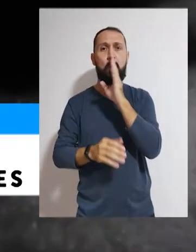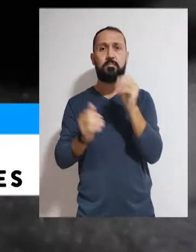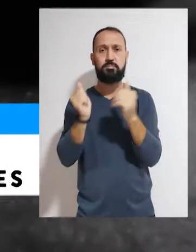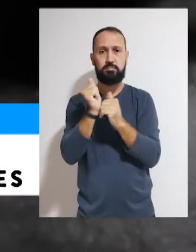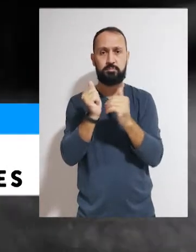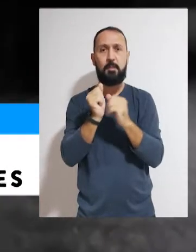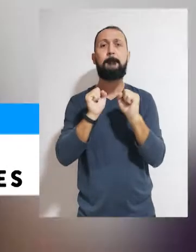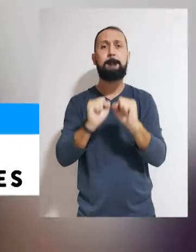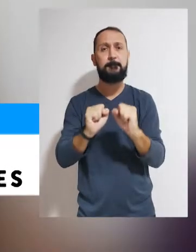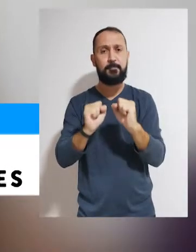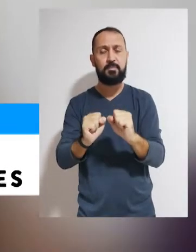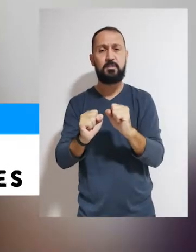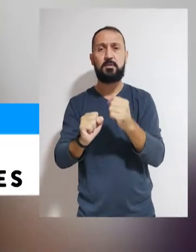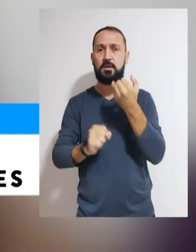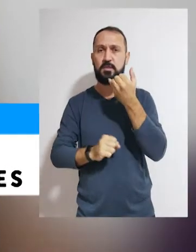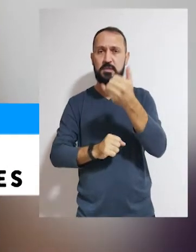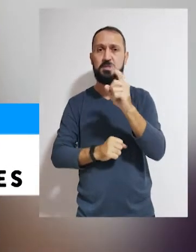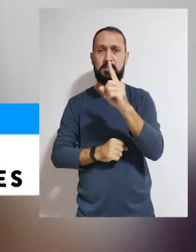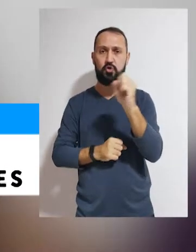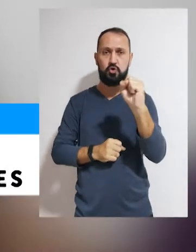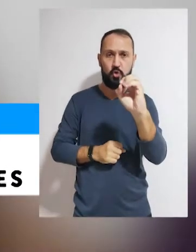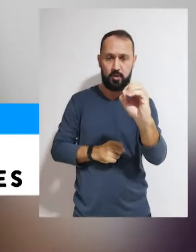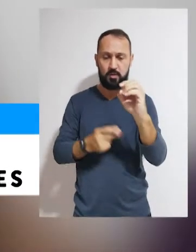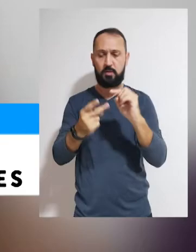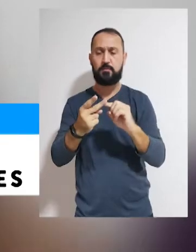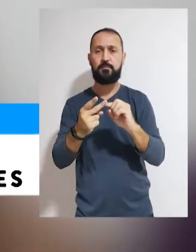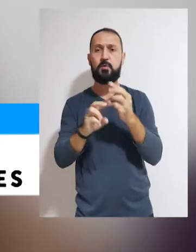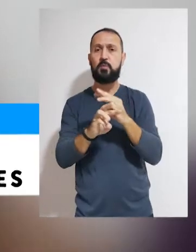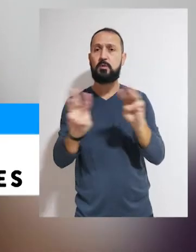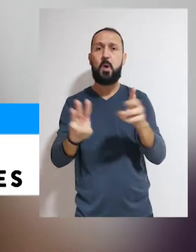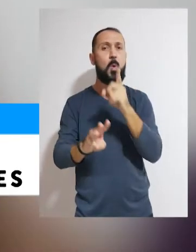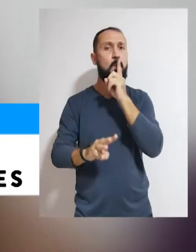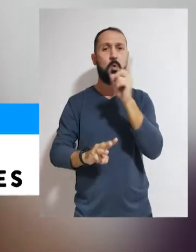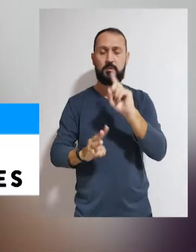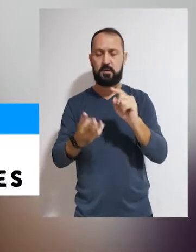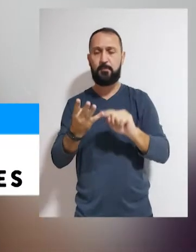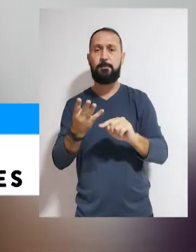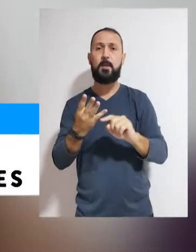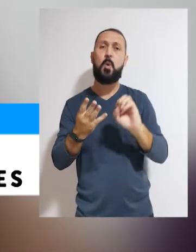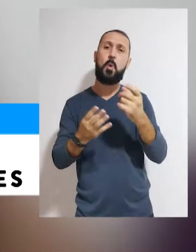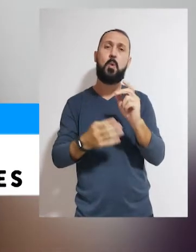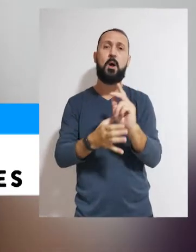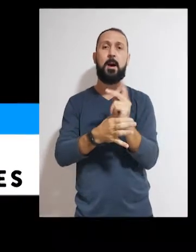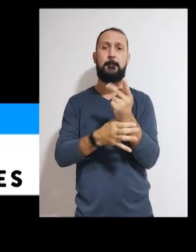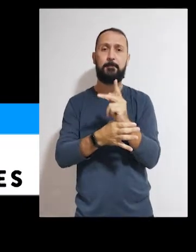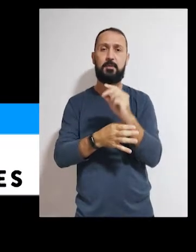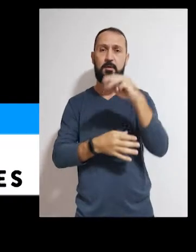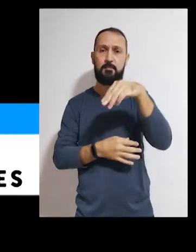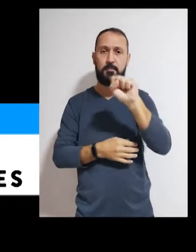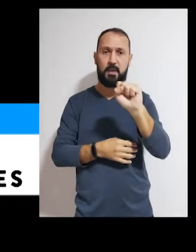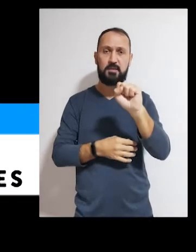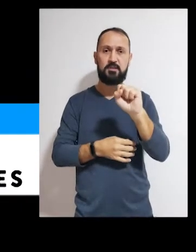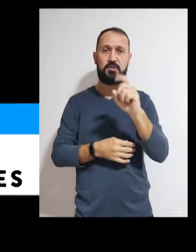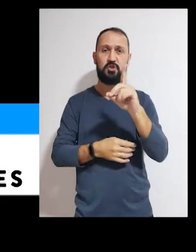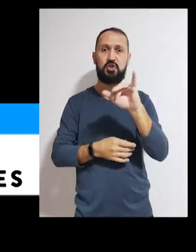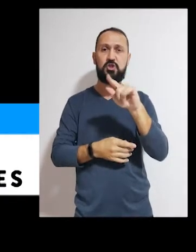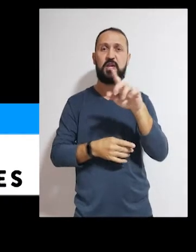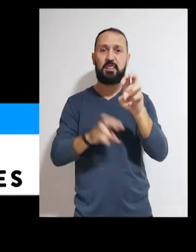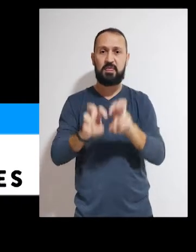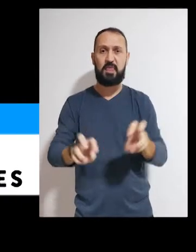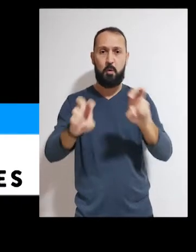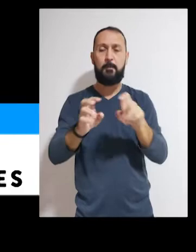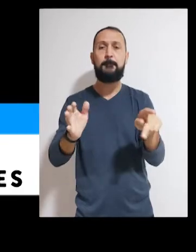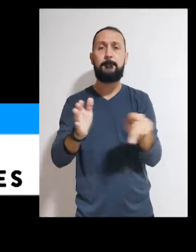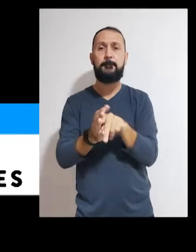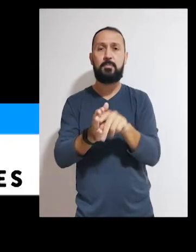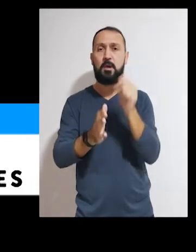denúncias anônimas, os canais são o Disque 180, o site Não Se Cale ou o aplicativo MS